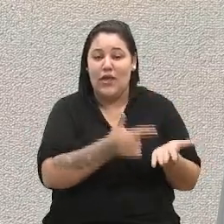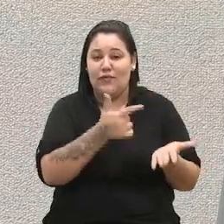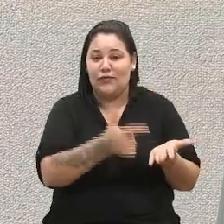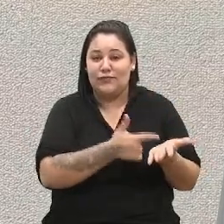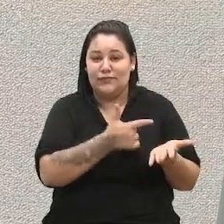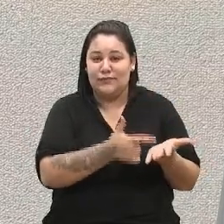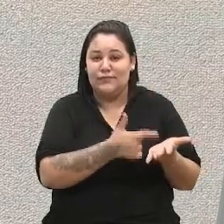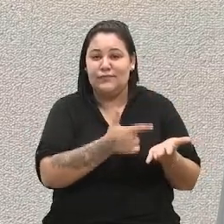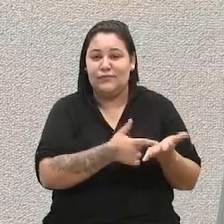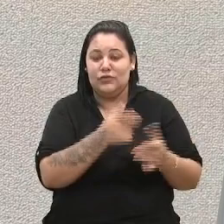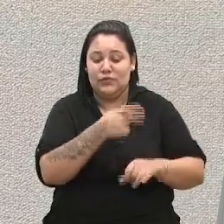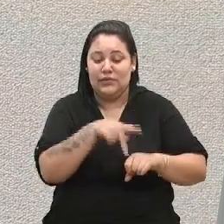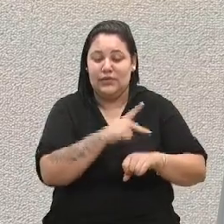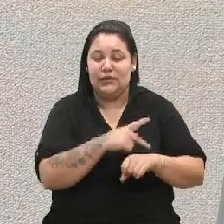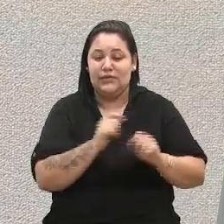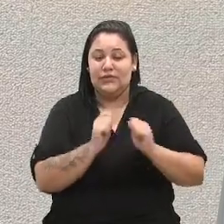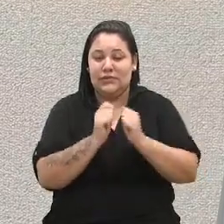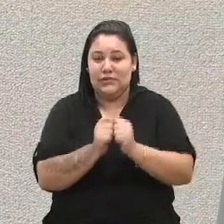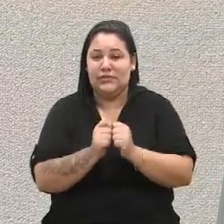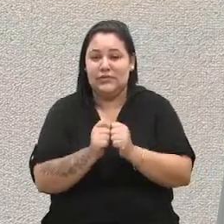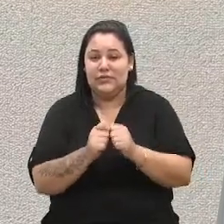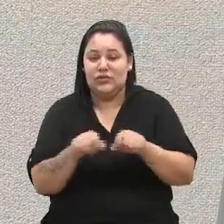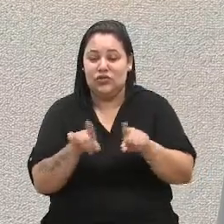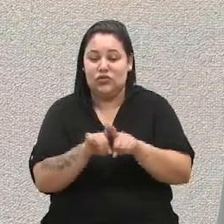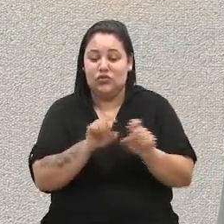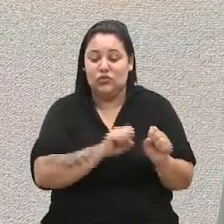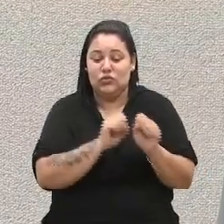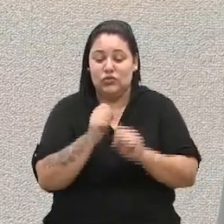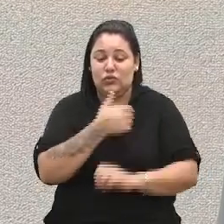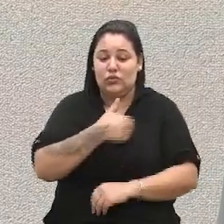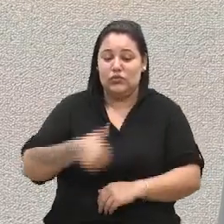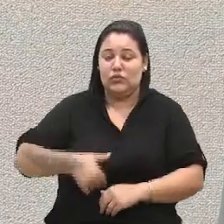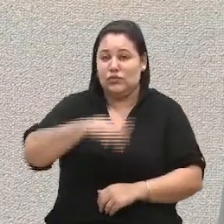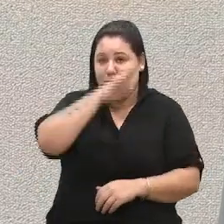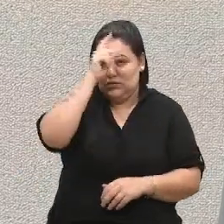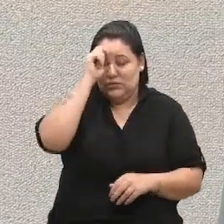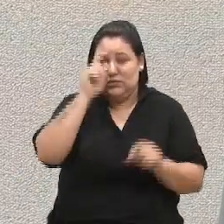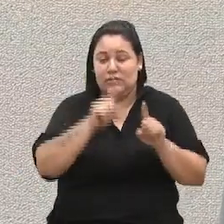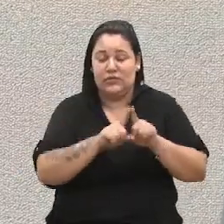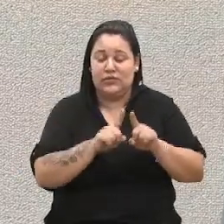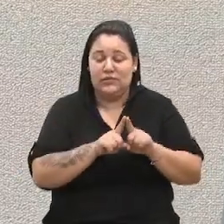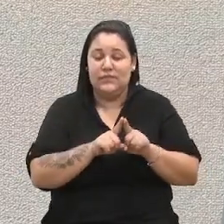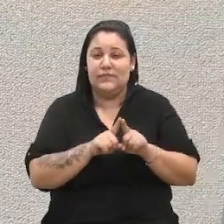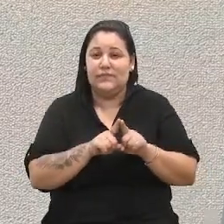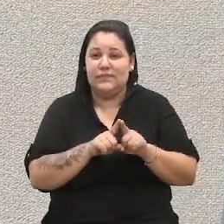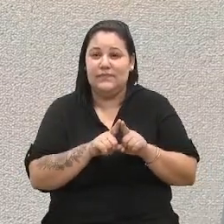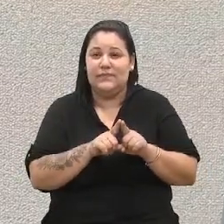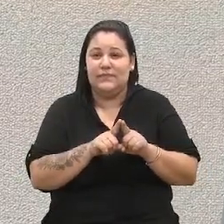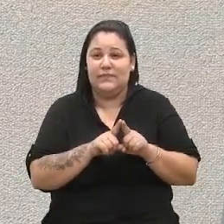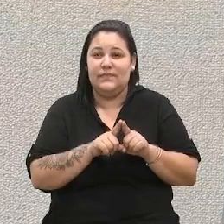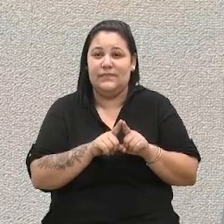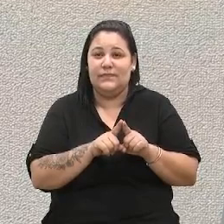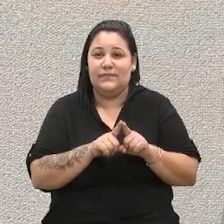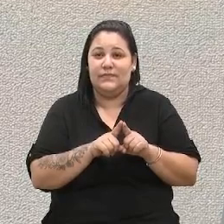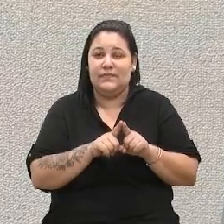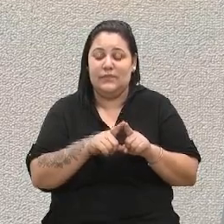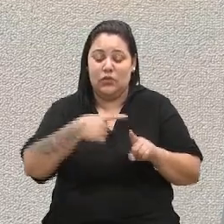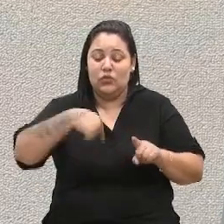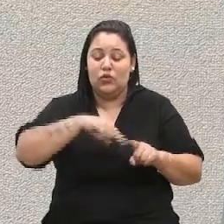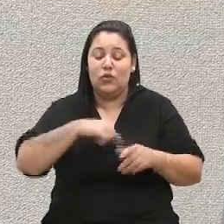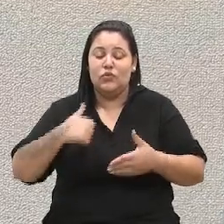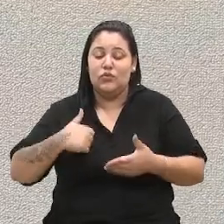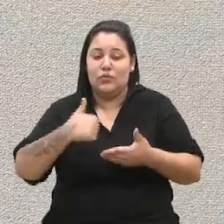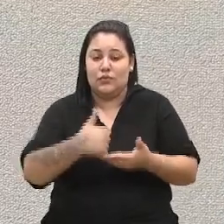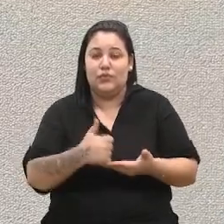E através aqui do poder público municipal, com a nossa contribuição